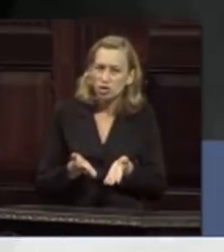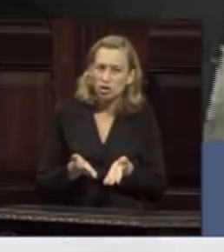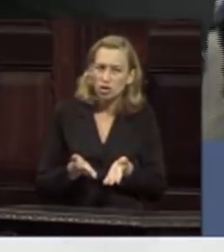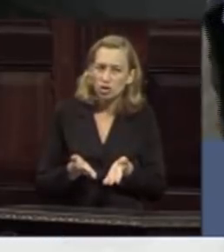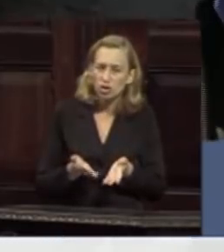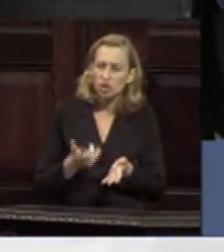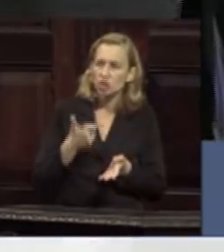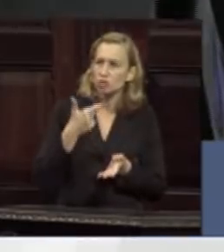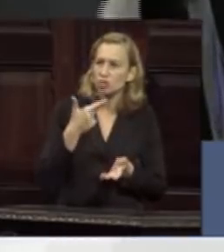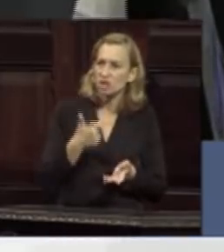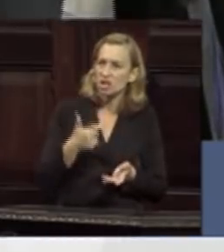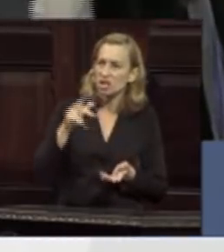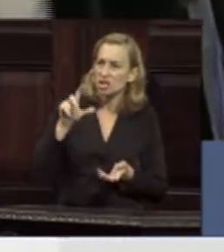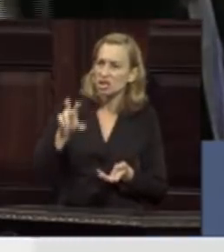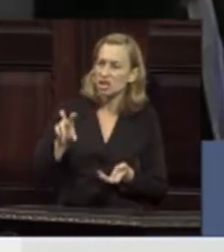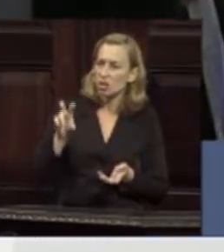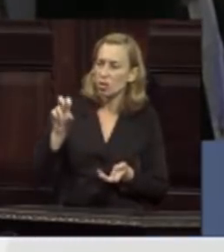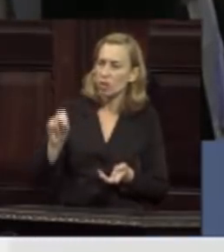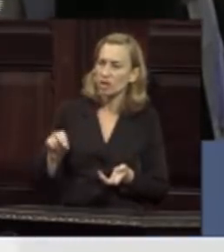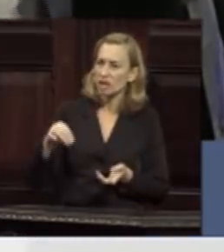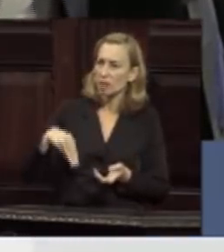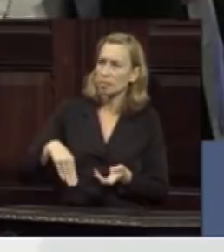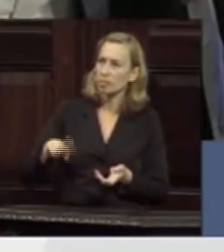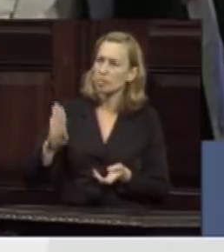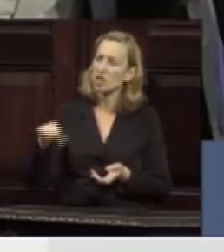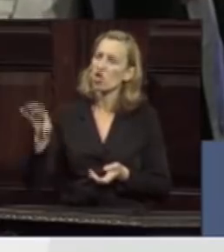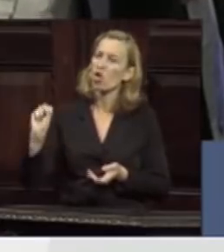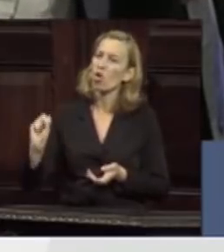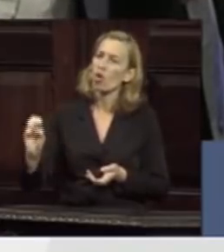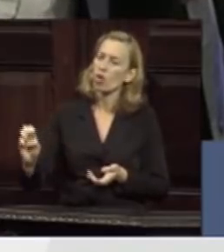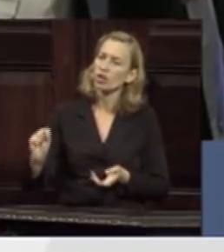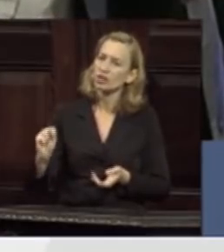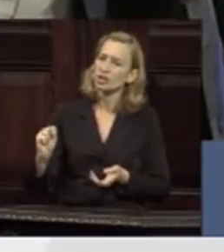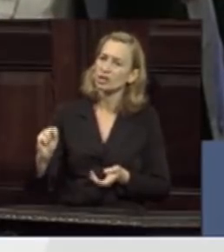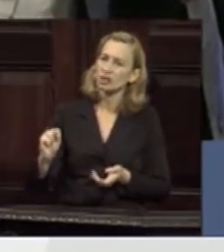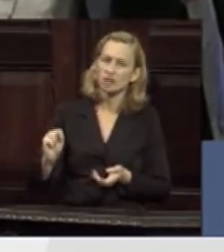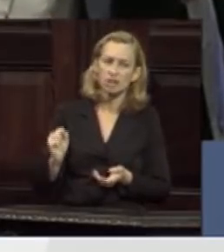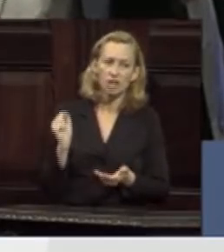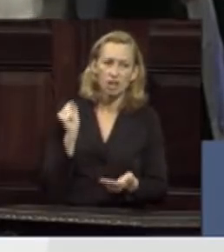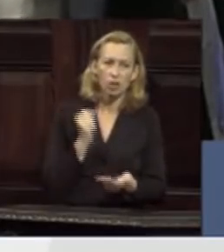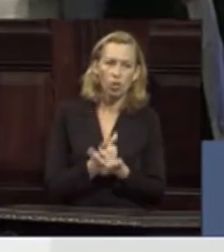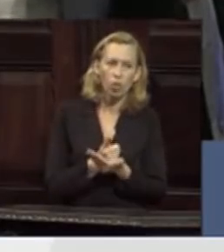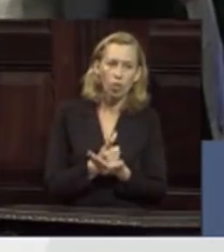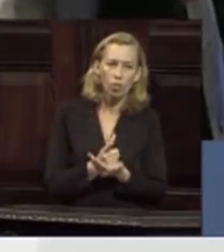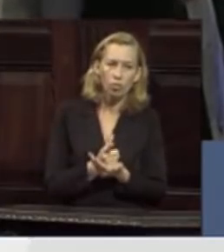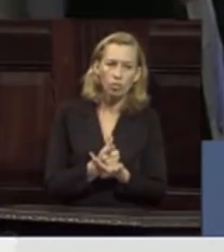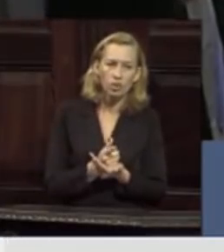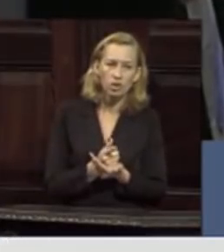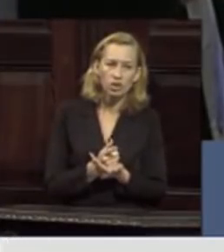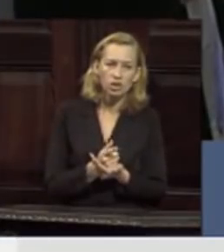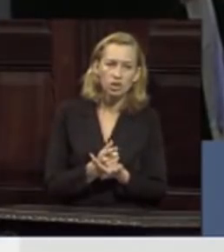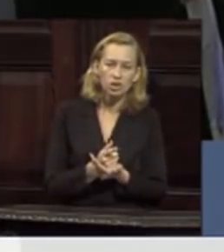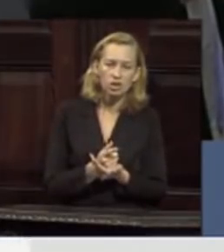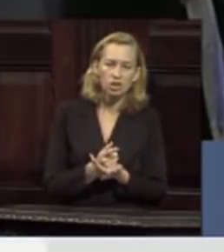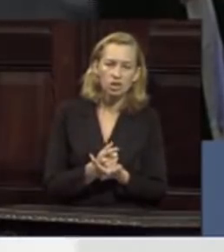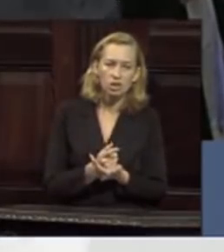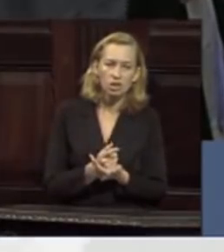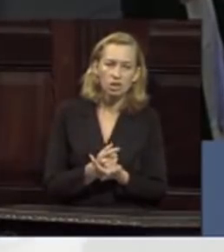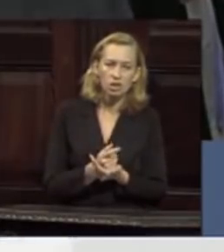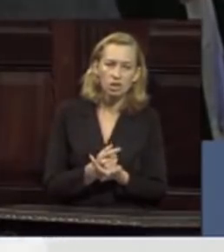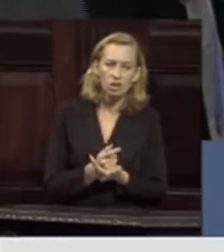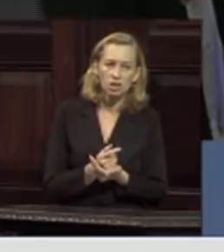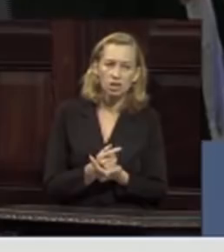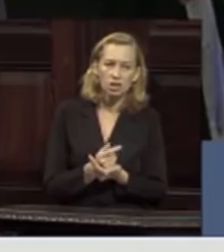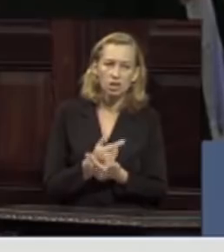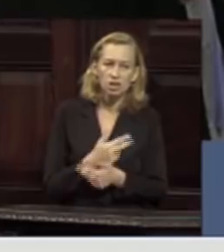250 milhões é a compra de scanners para as fronteiras do Estado do Rio de Janeiro, o que vai, além